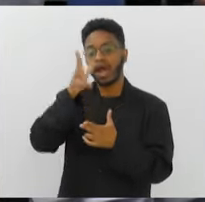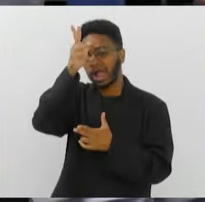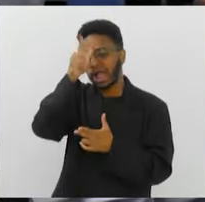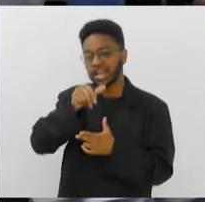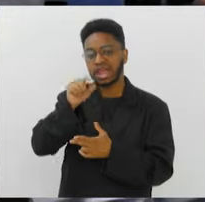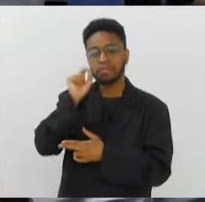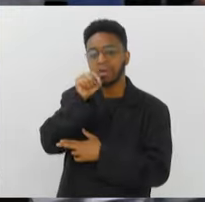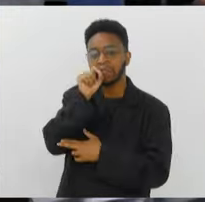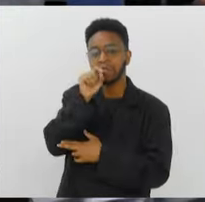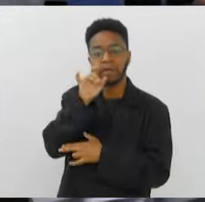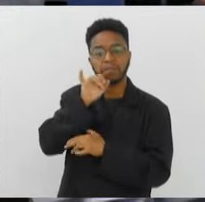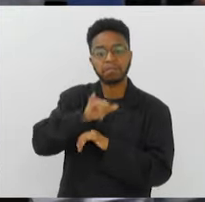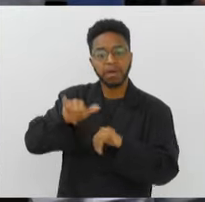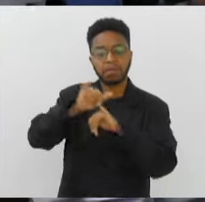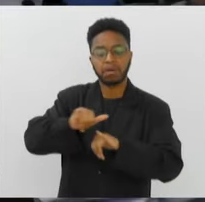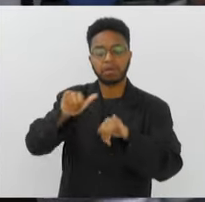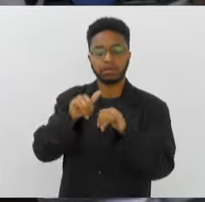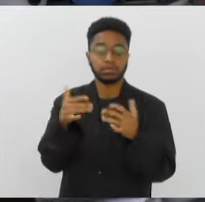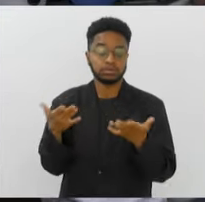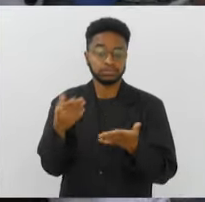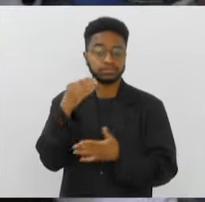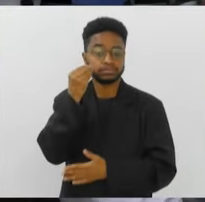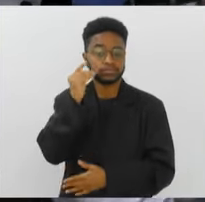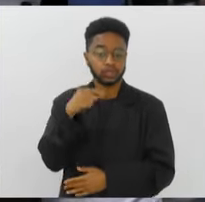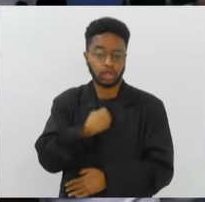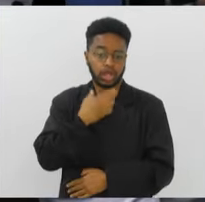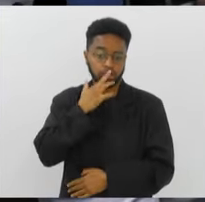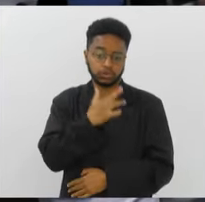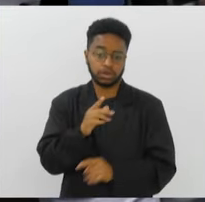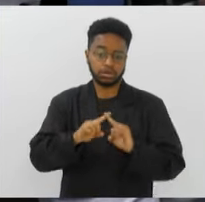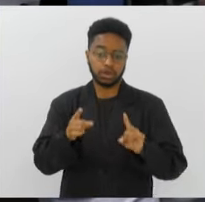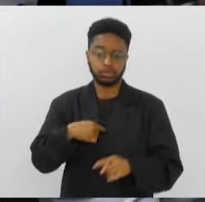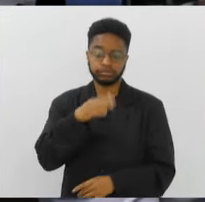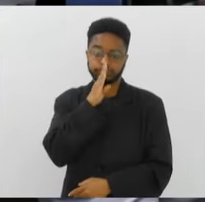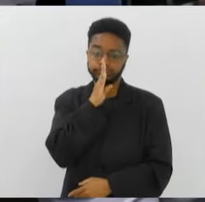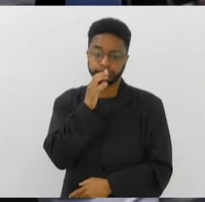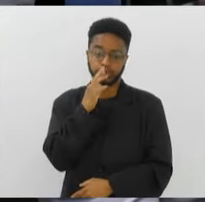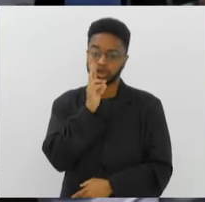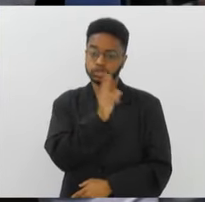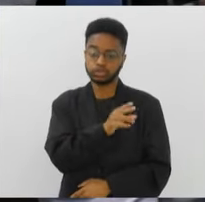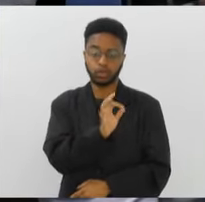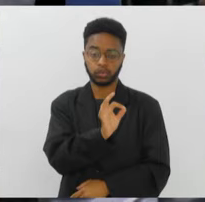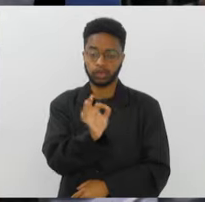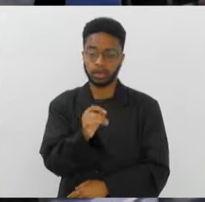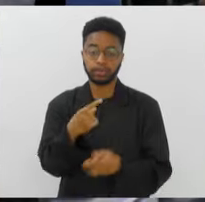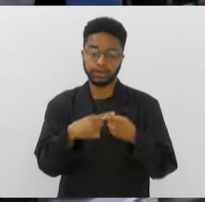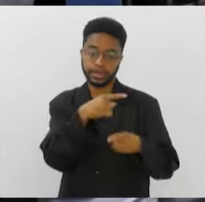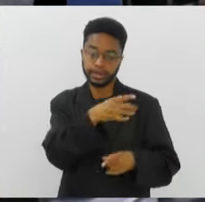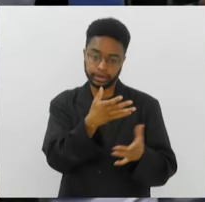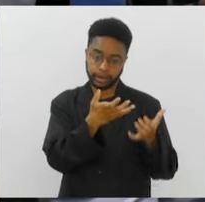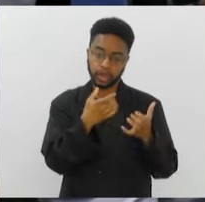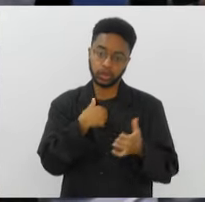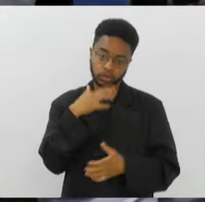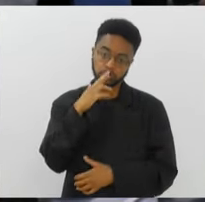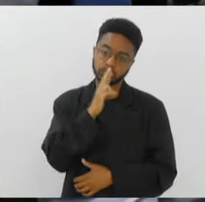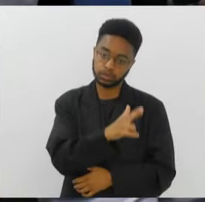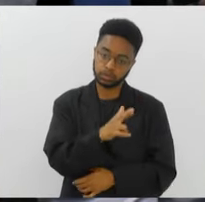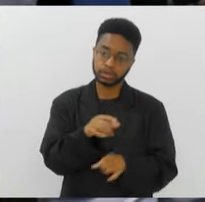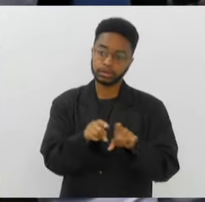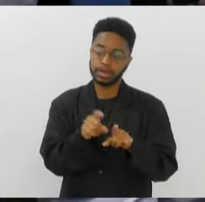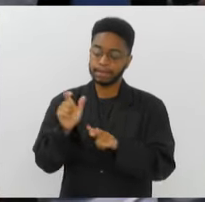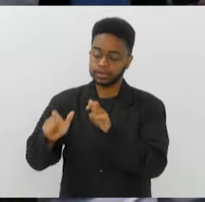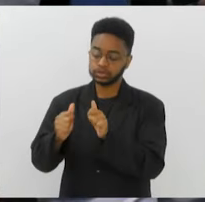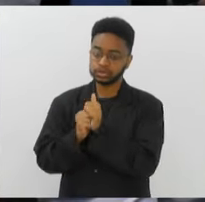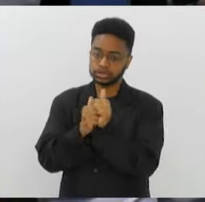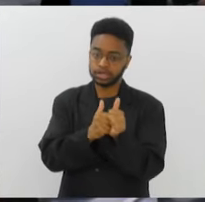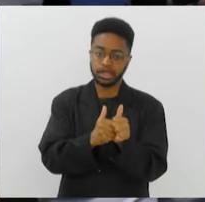cocorijando igual a galinha. Para a gente poder responder. Eu não respondo. Nunca vou responder. Porque ele quer isso. Ele quer que eu responda. Aí meus seguidores vão lá,